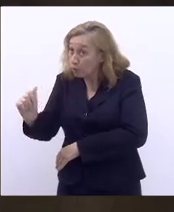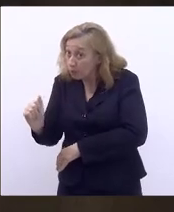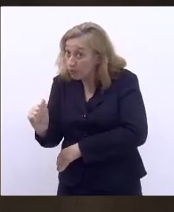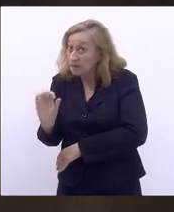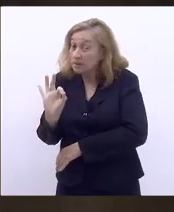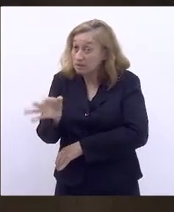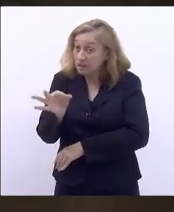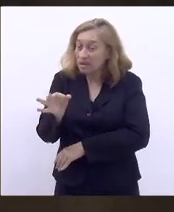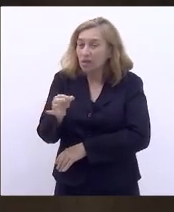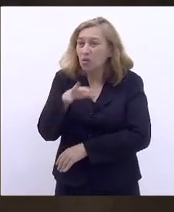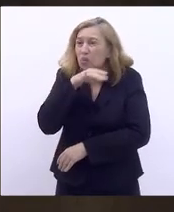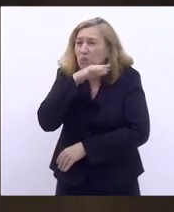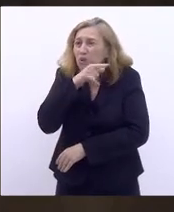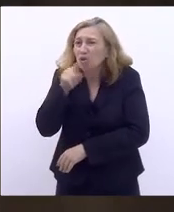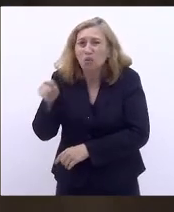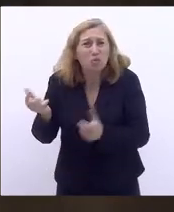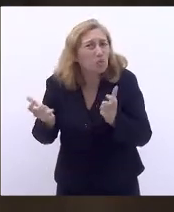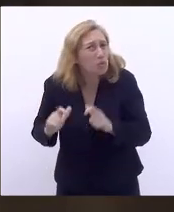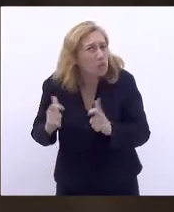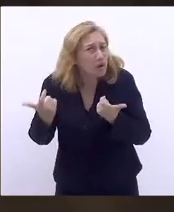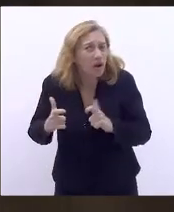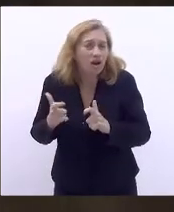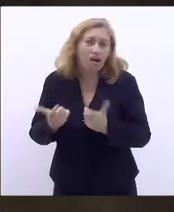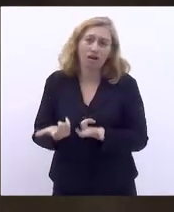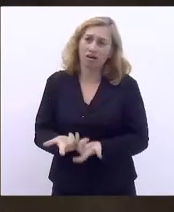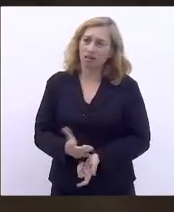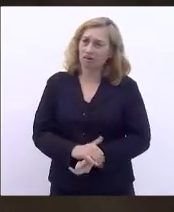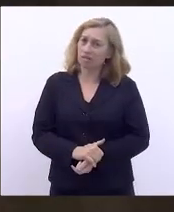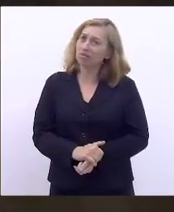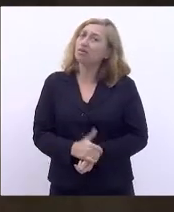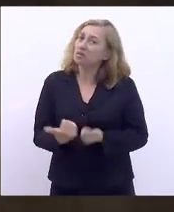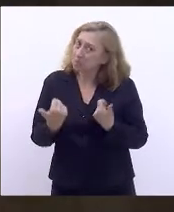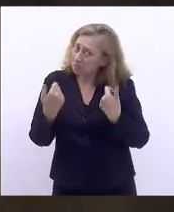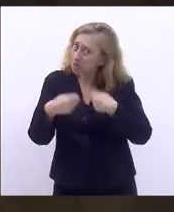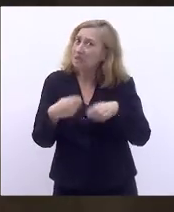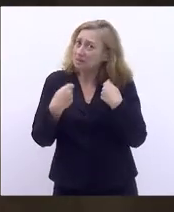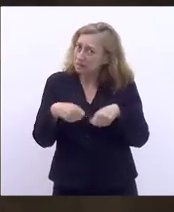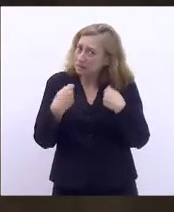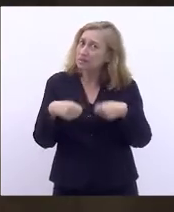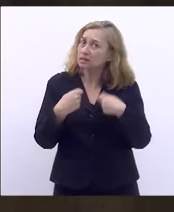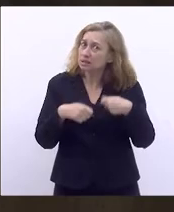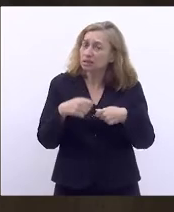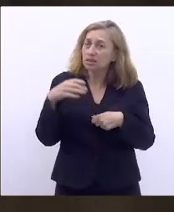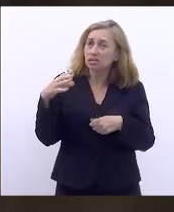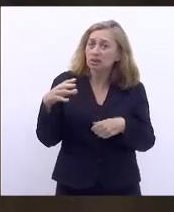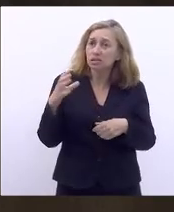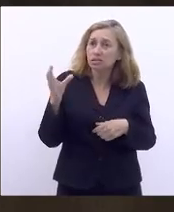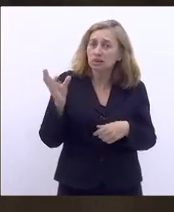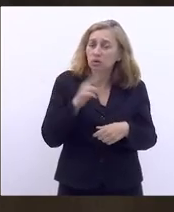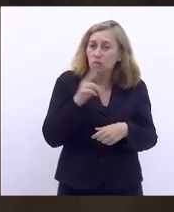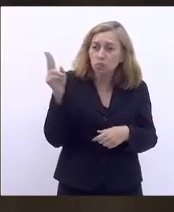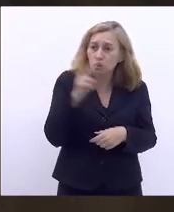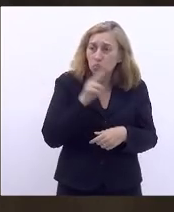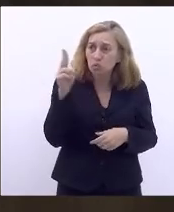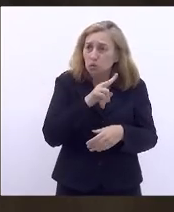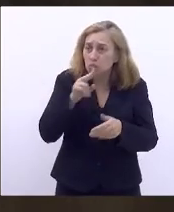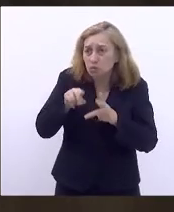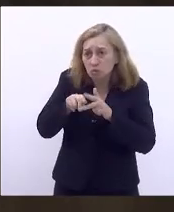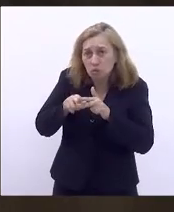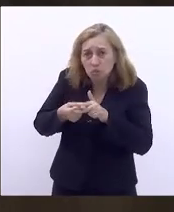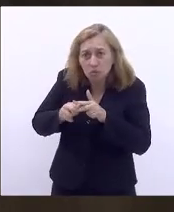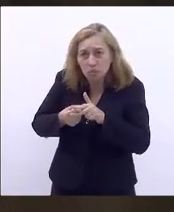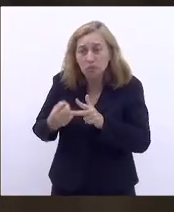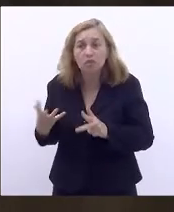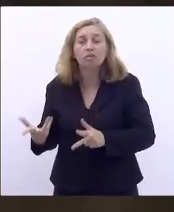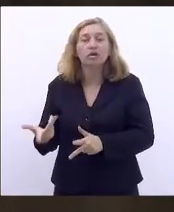Condições precárias daquela unidade, condições essas que precisam urgentemente de reforma, tanto para a